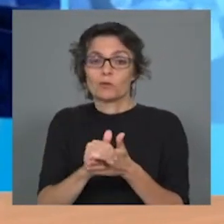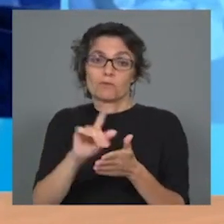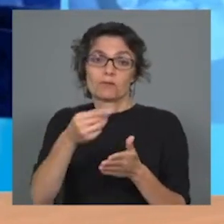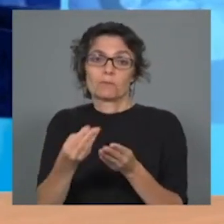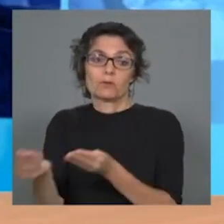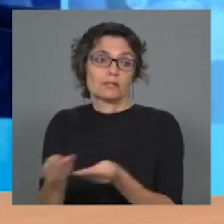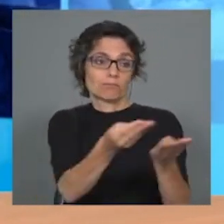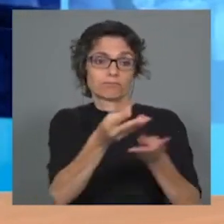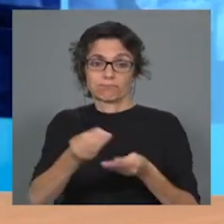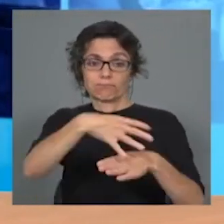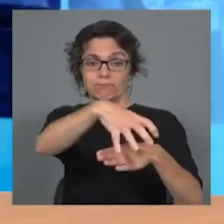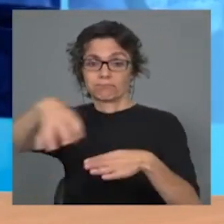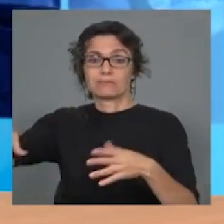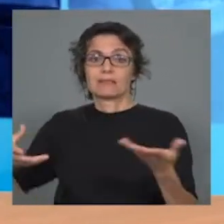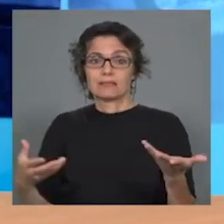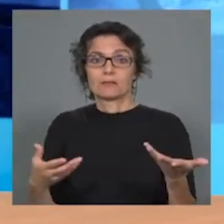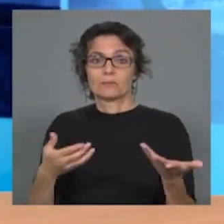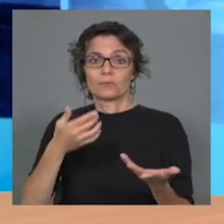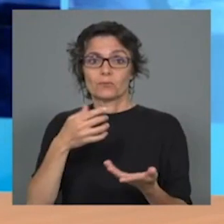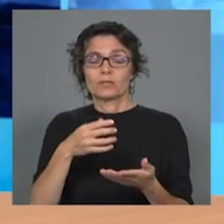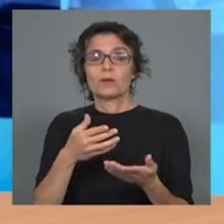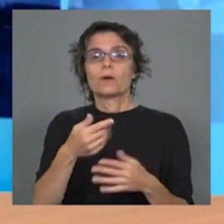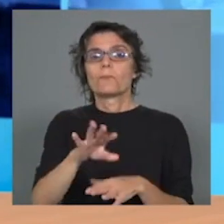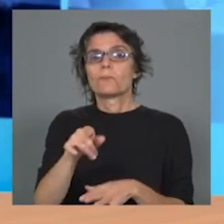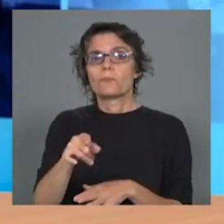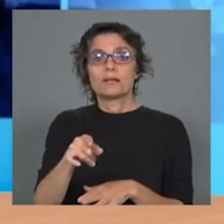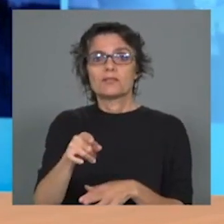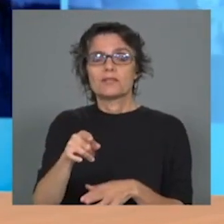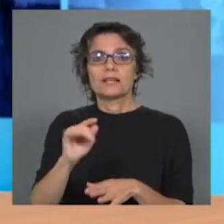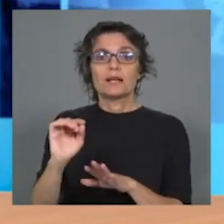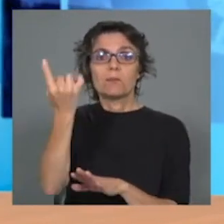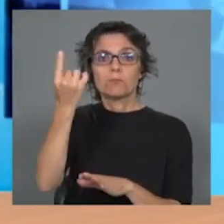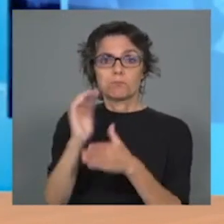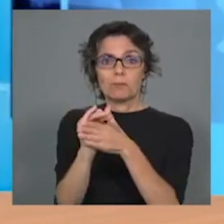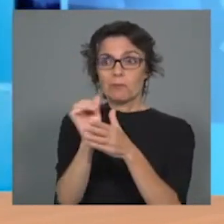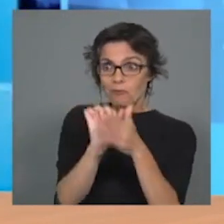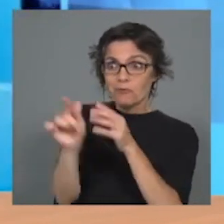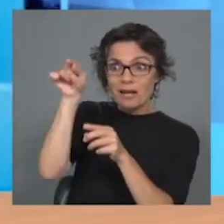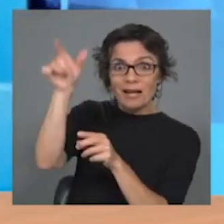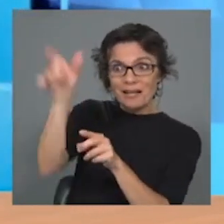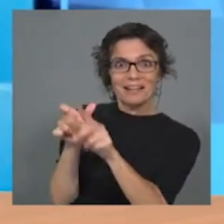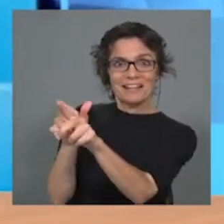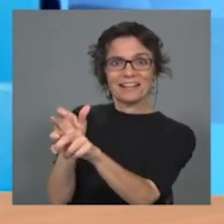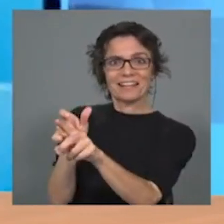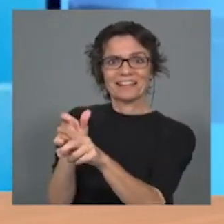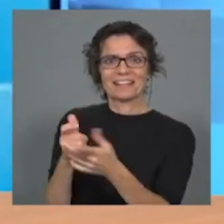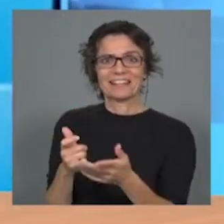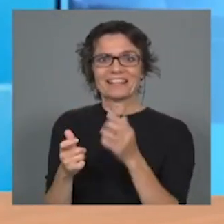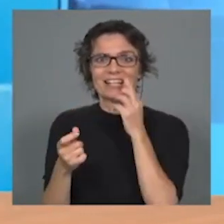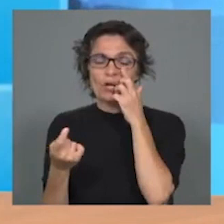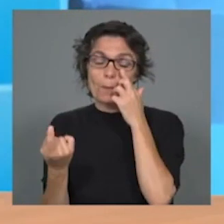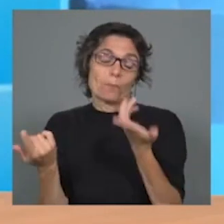podia resolvê-los, não era? Mas não era para os departamentos do Estado,